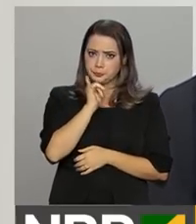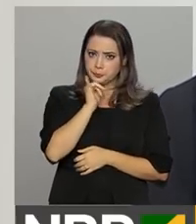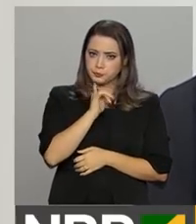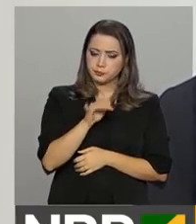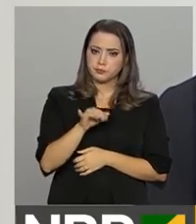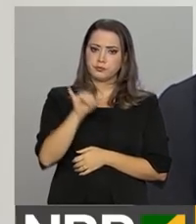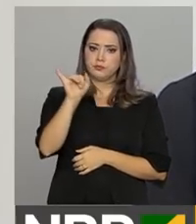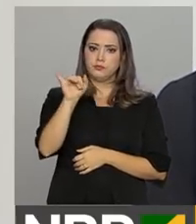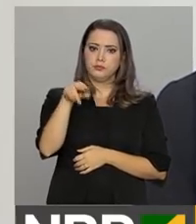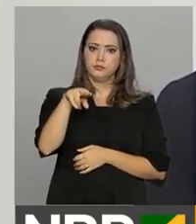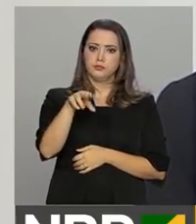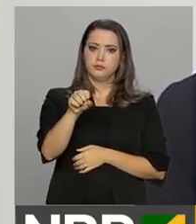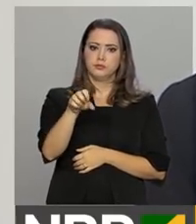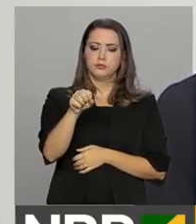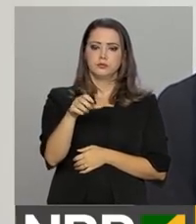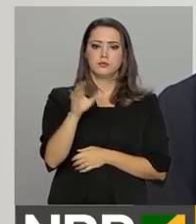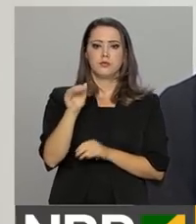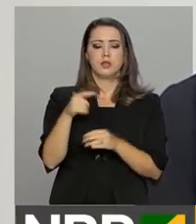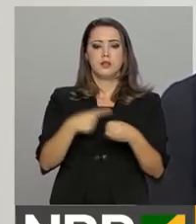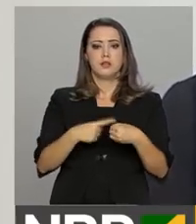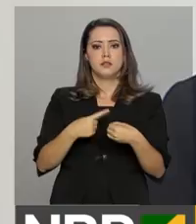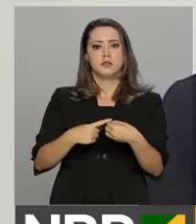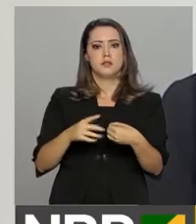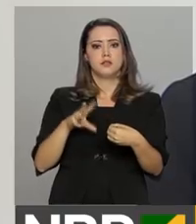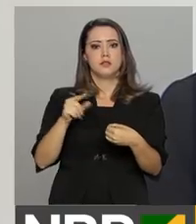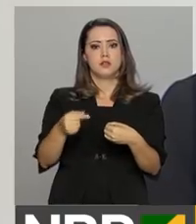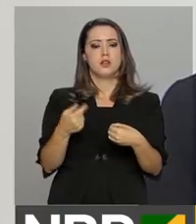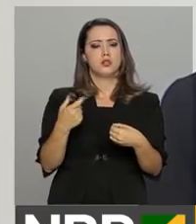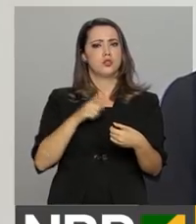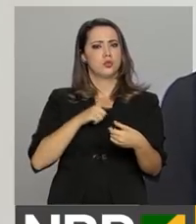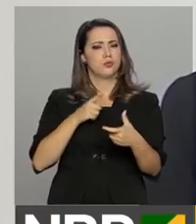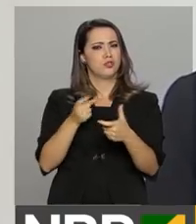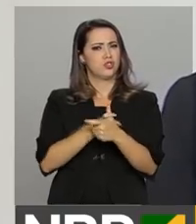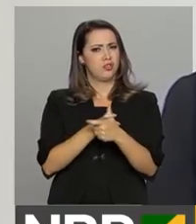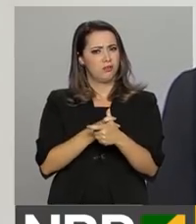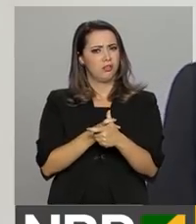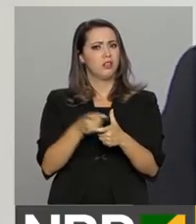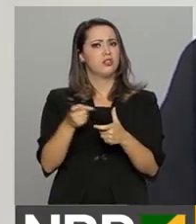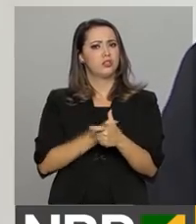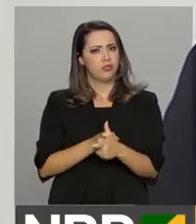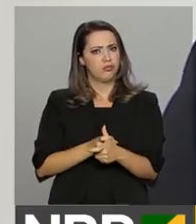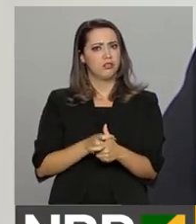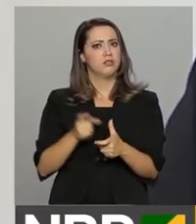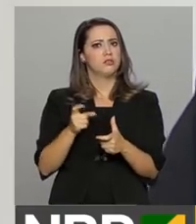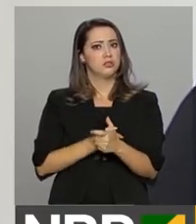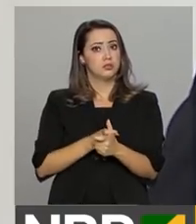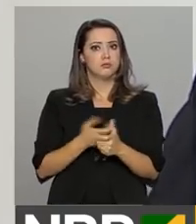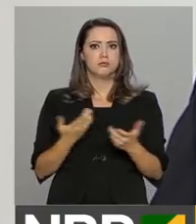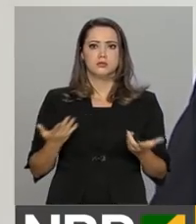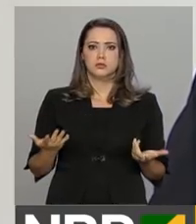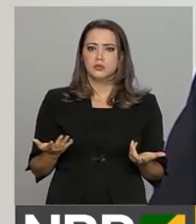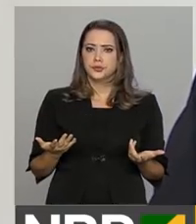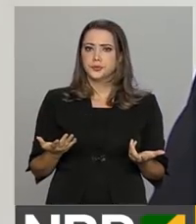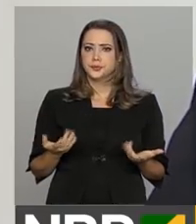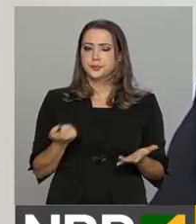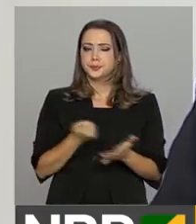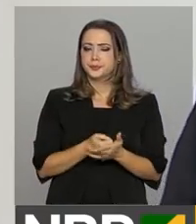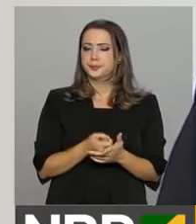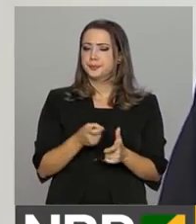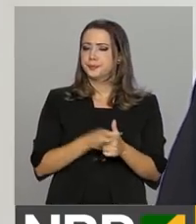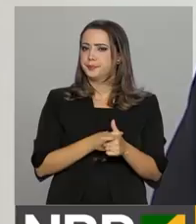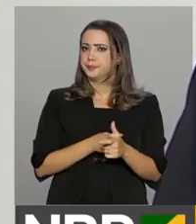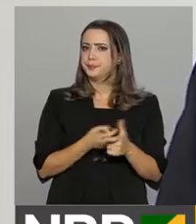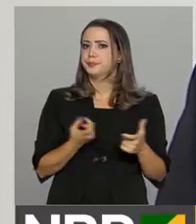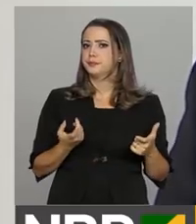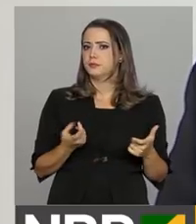previdência social que os municípios eram todos os devedores da previdência já era portanto inadimplentes e sendo